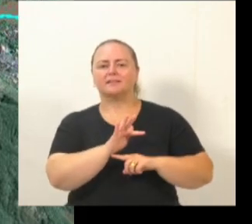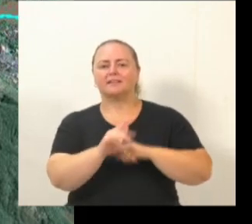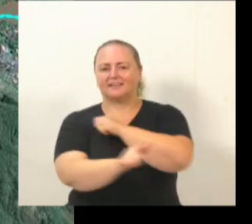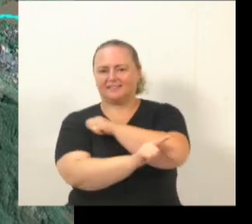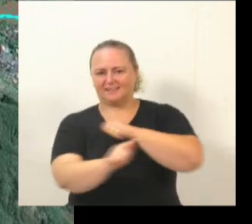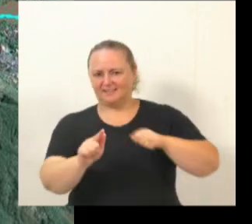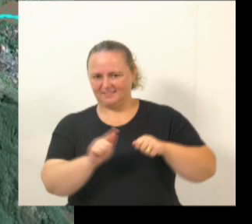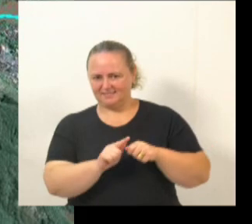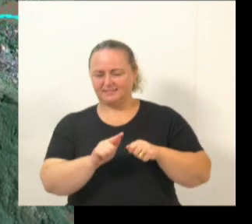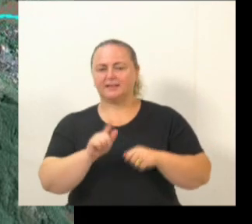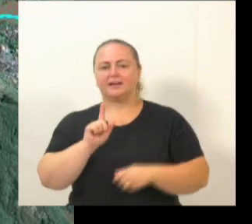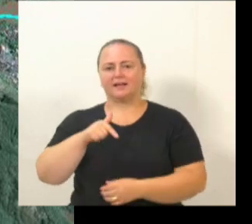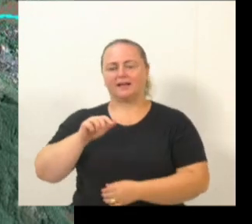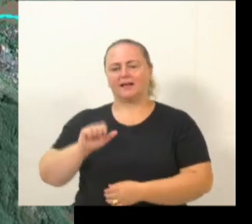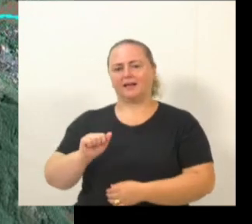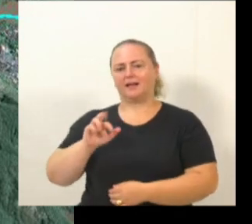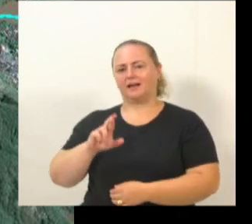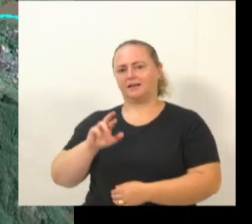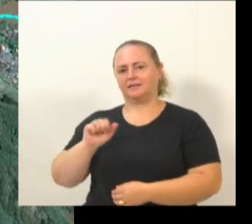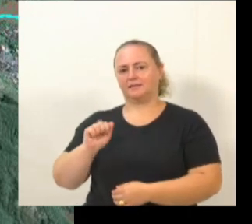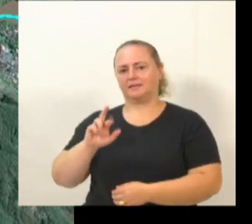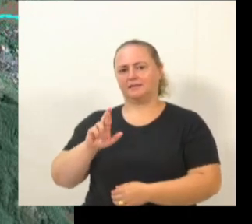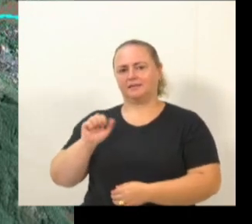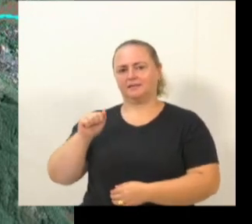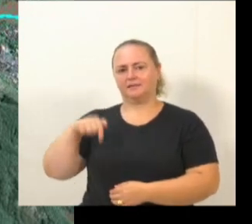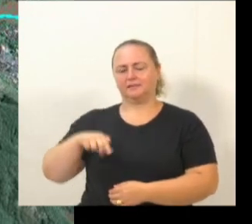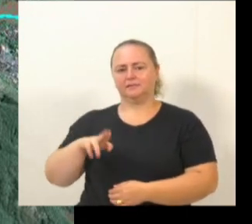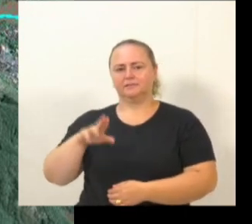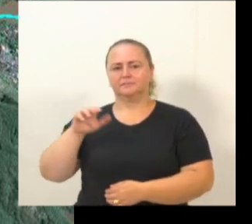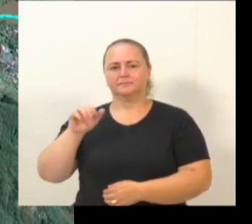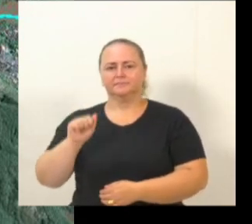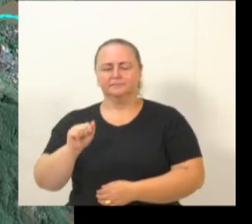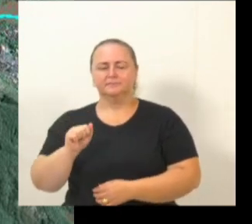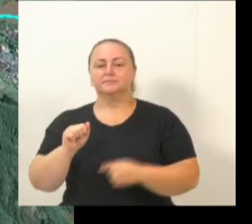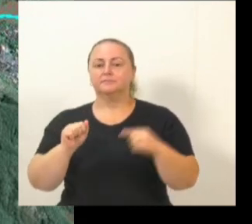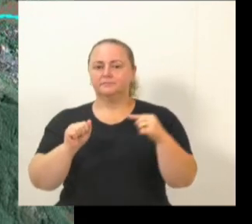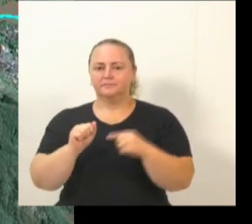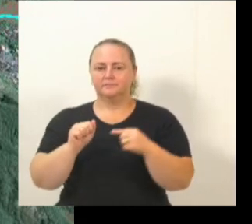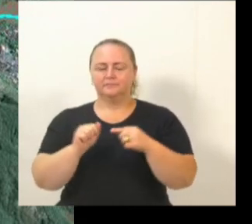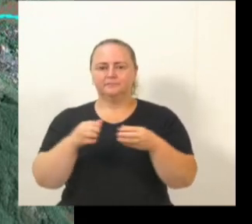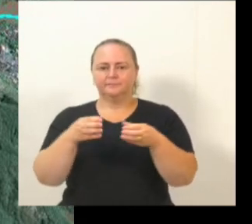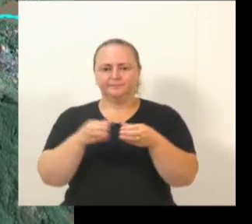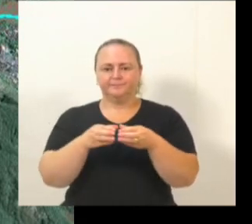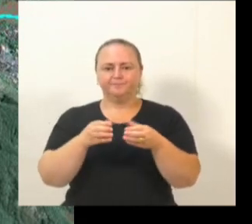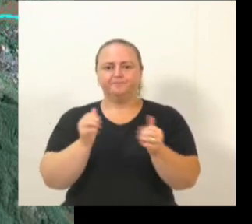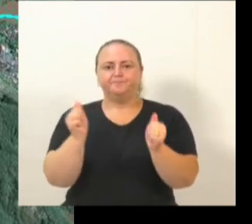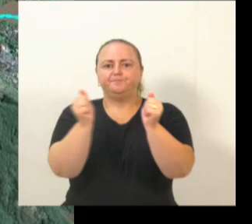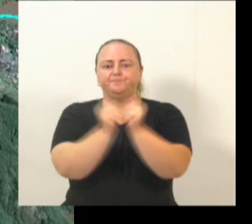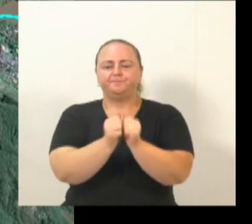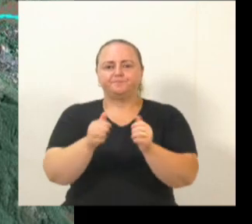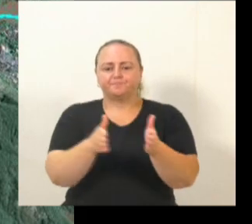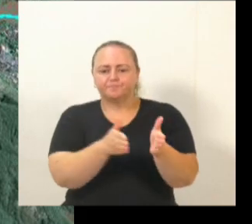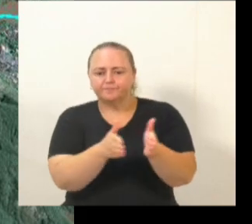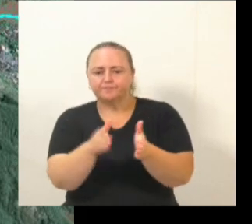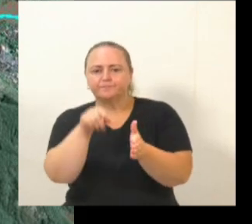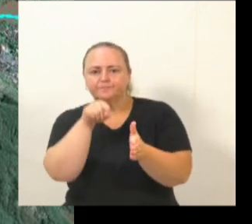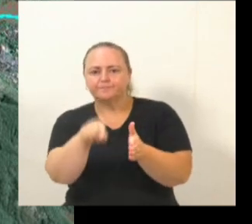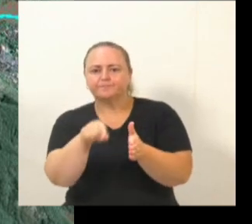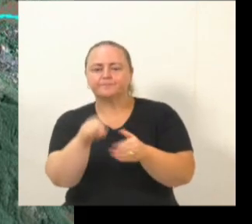Araranguá, as redes coletoras iam junto para a estação do Garcia, através ali da Praça da